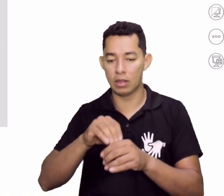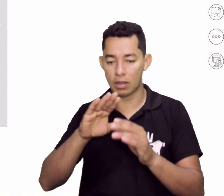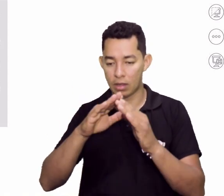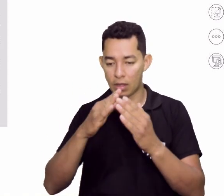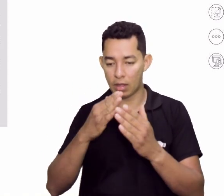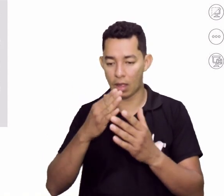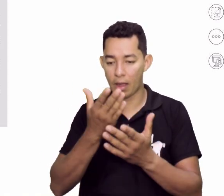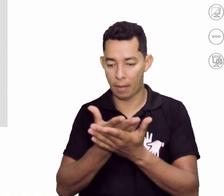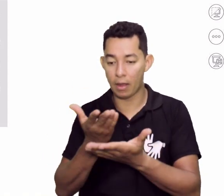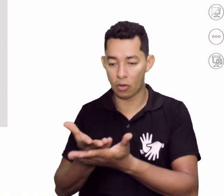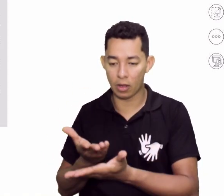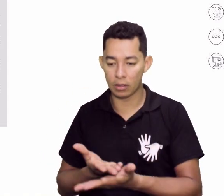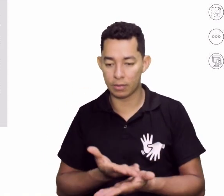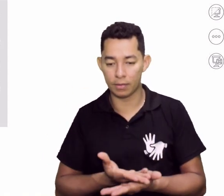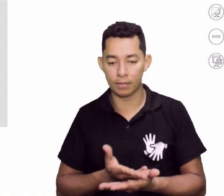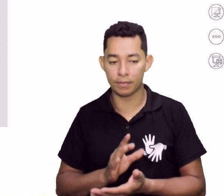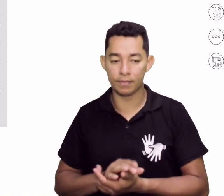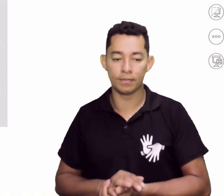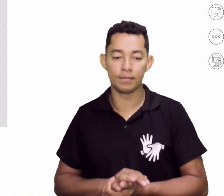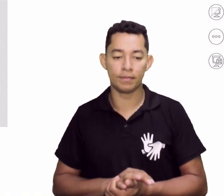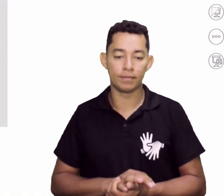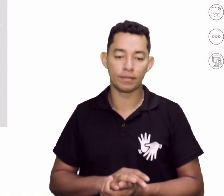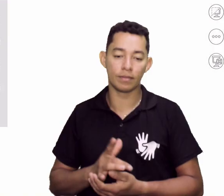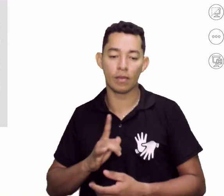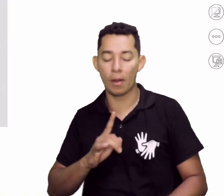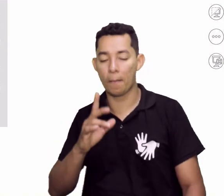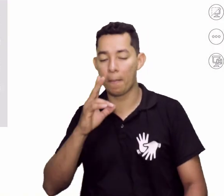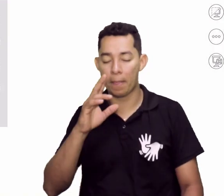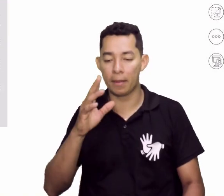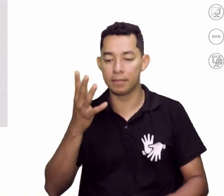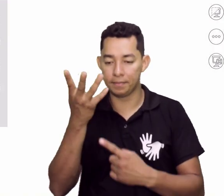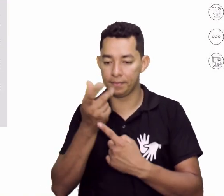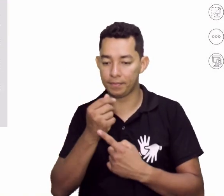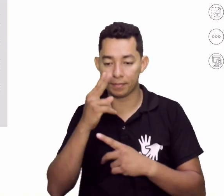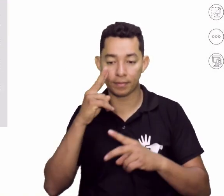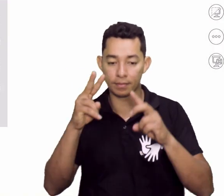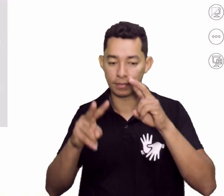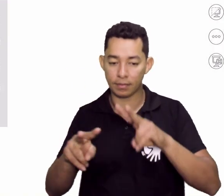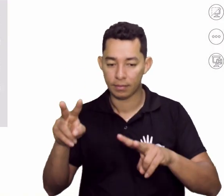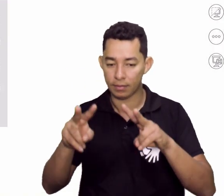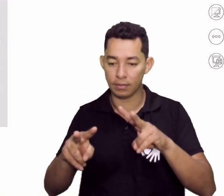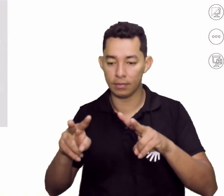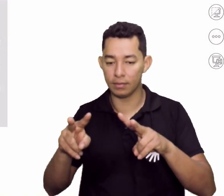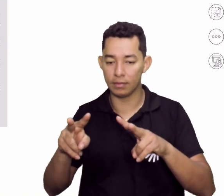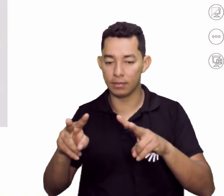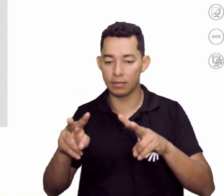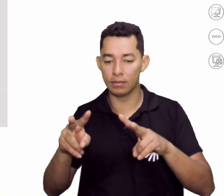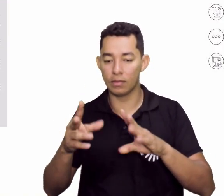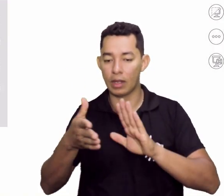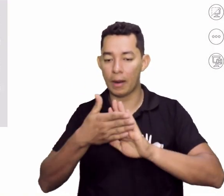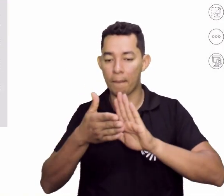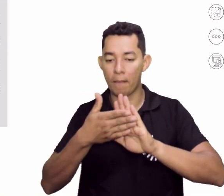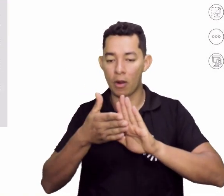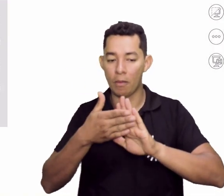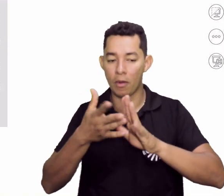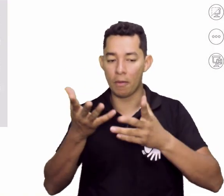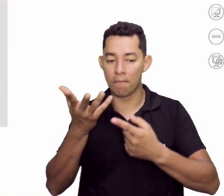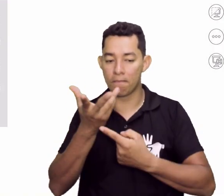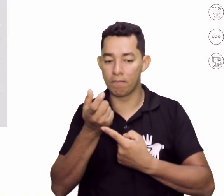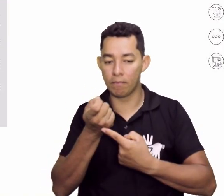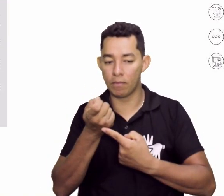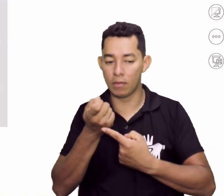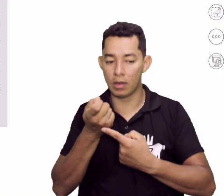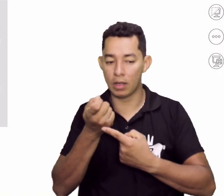Que, além de uma arte visual e abstrata, propõe uma arte integrada